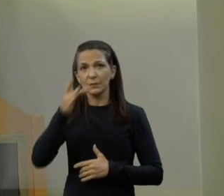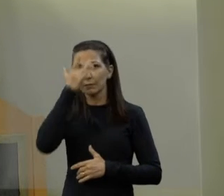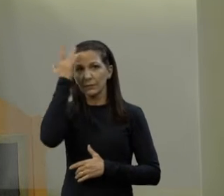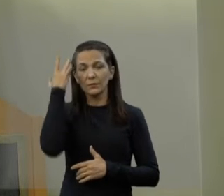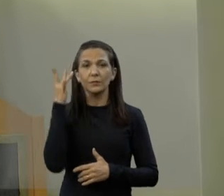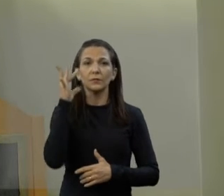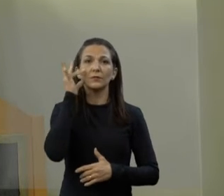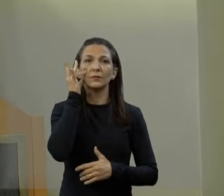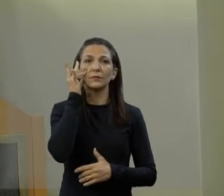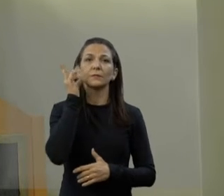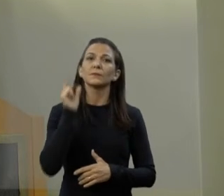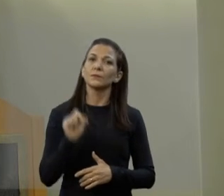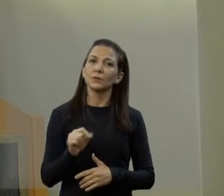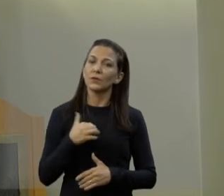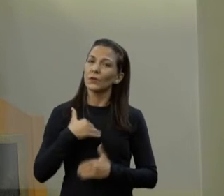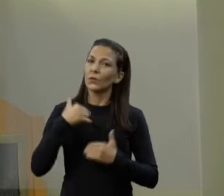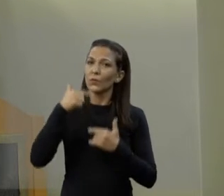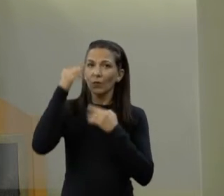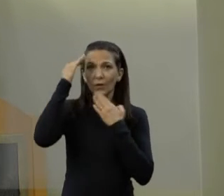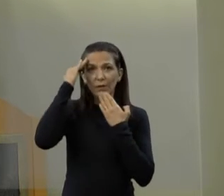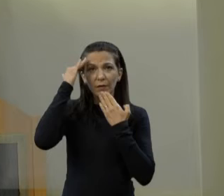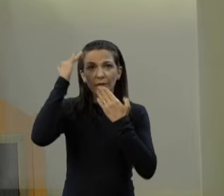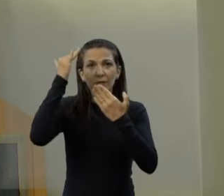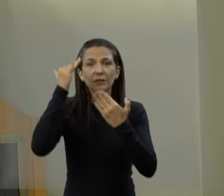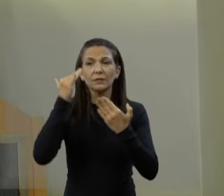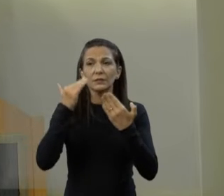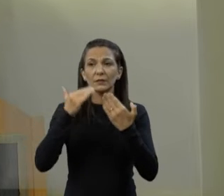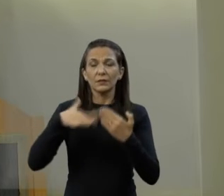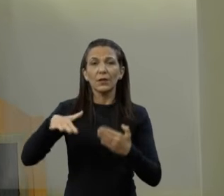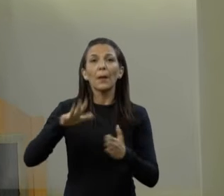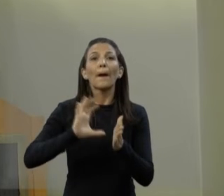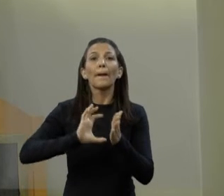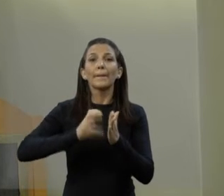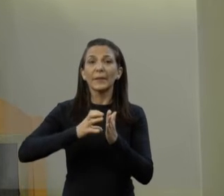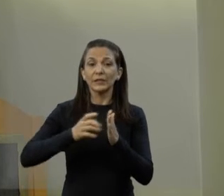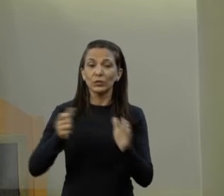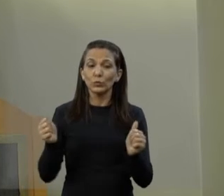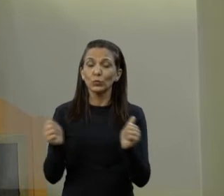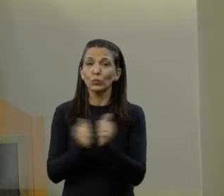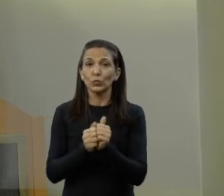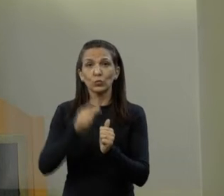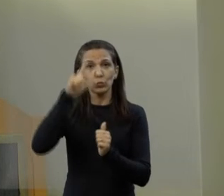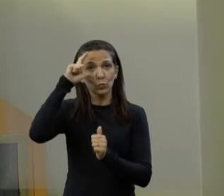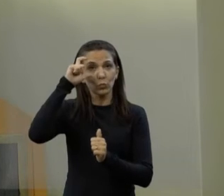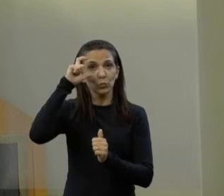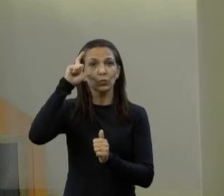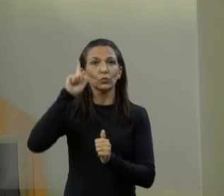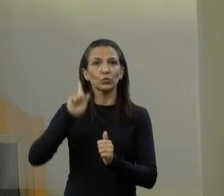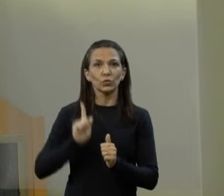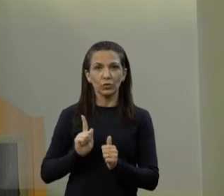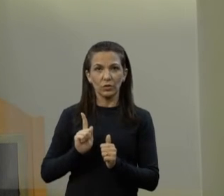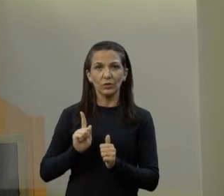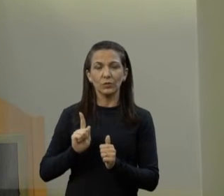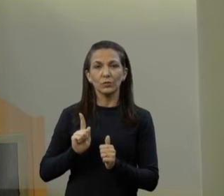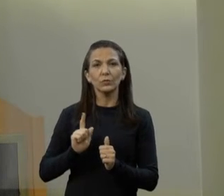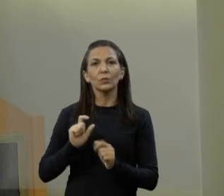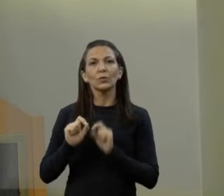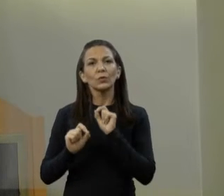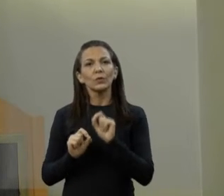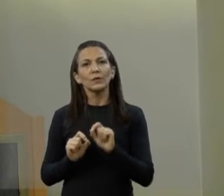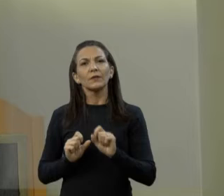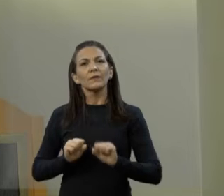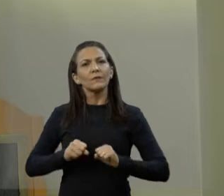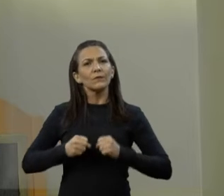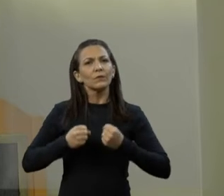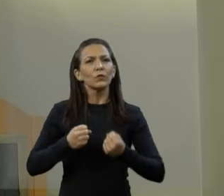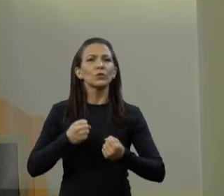ter Gerson quero te agradecer como lealdade a livro de partido tem que ter força política para trazer